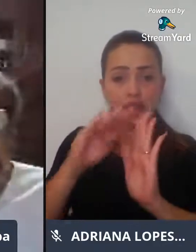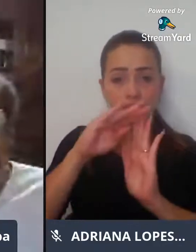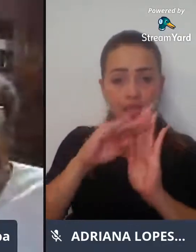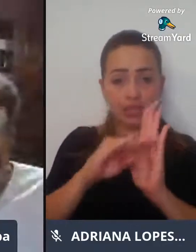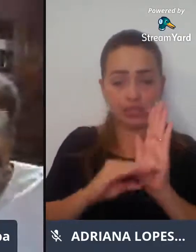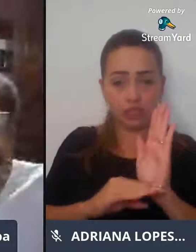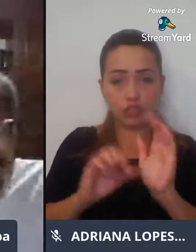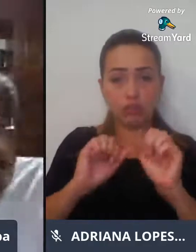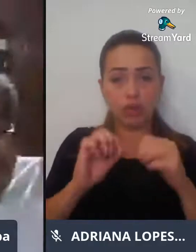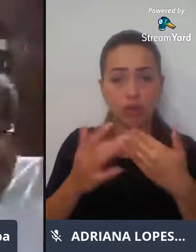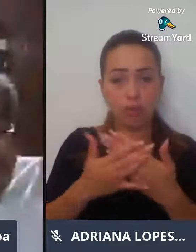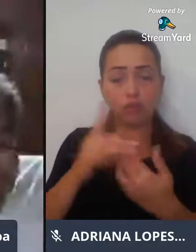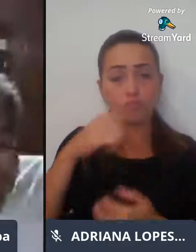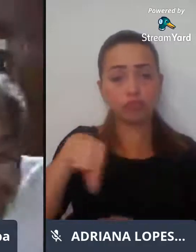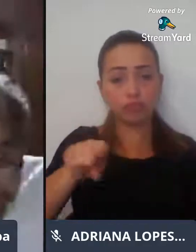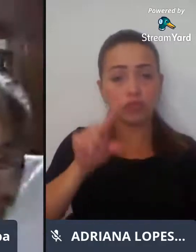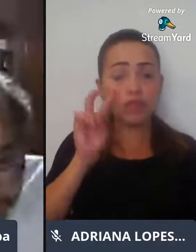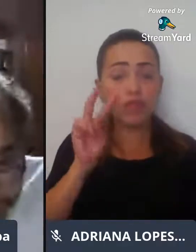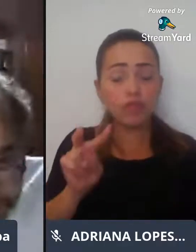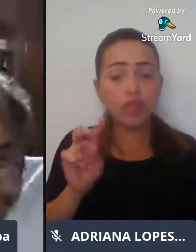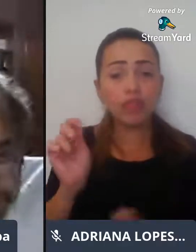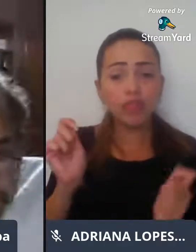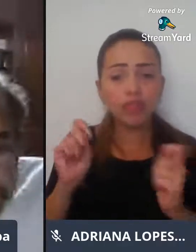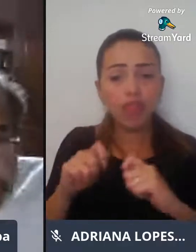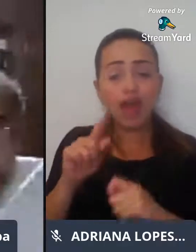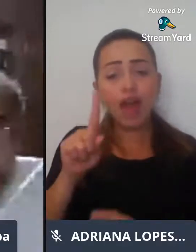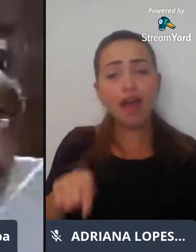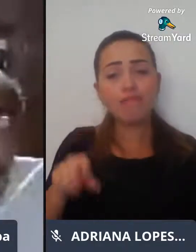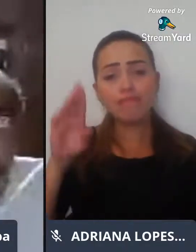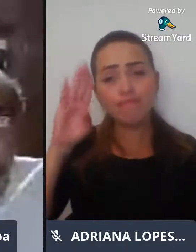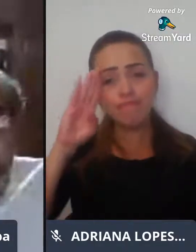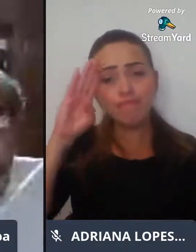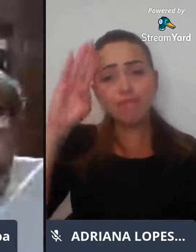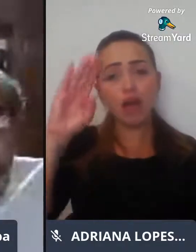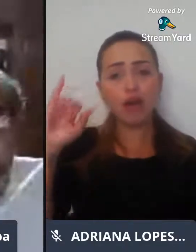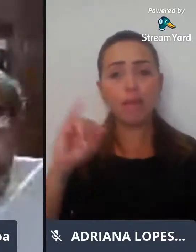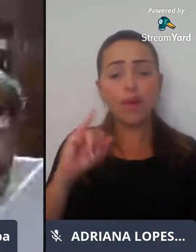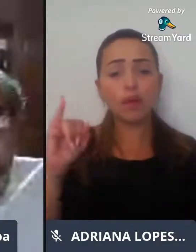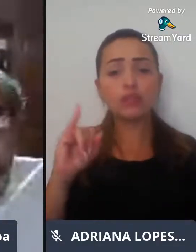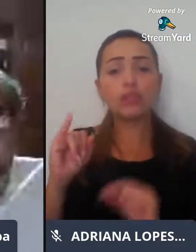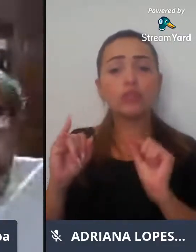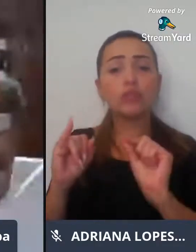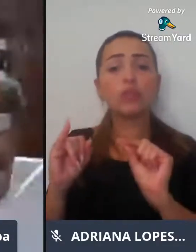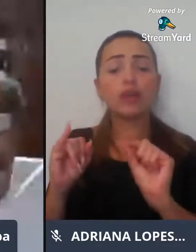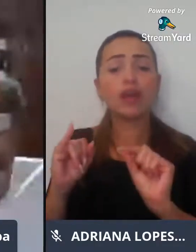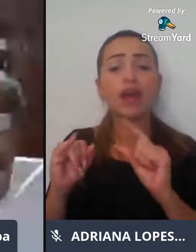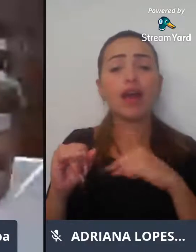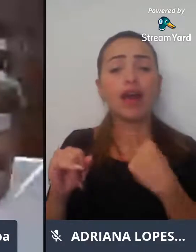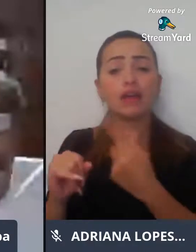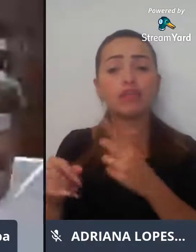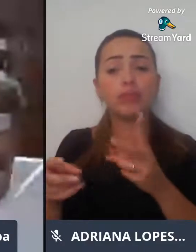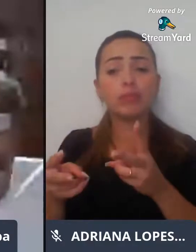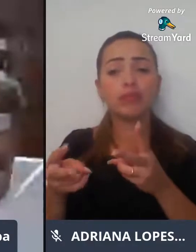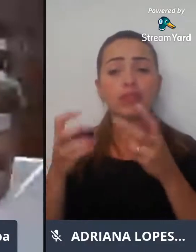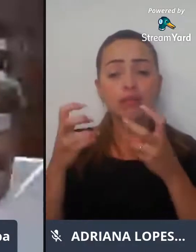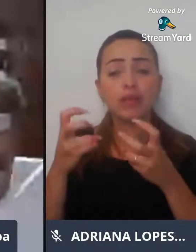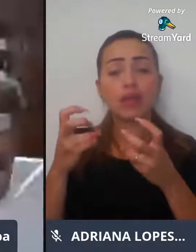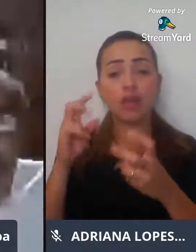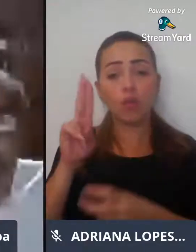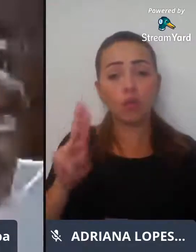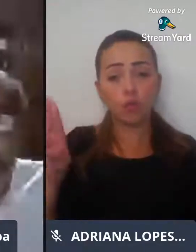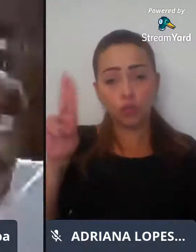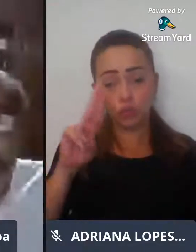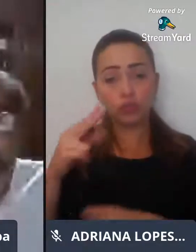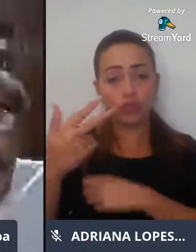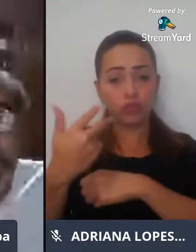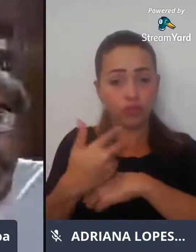PowerPoint aí para vocês. É fundamental, você entende, a gente ver que o uso de vídeos em sala de